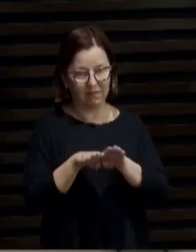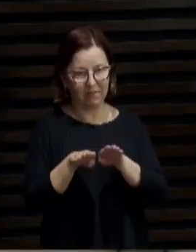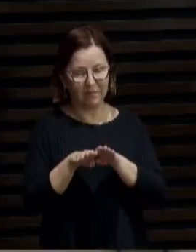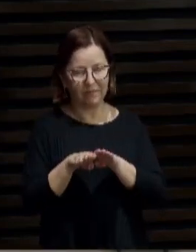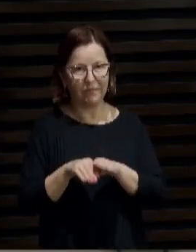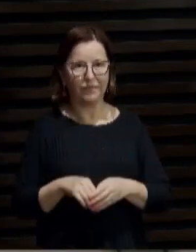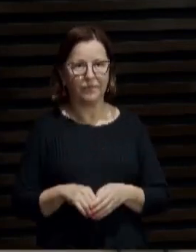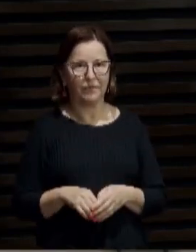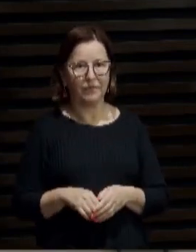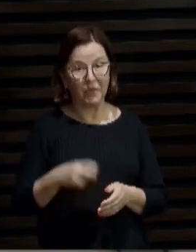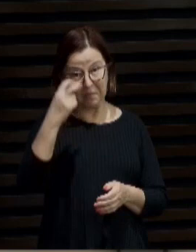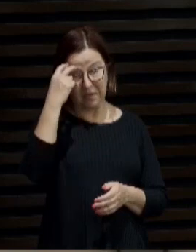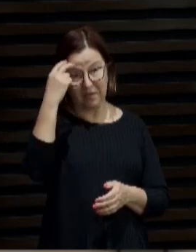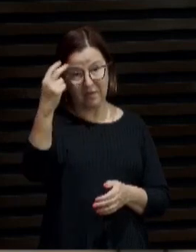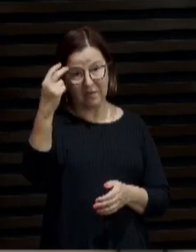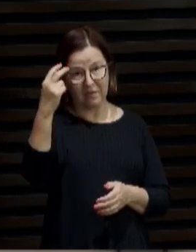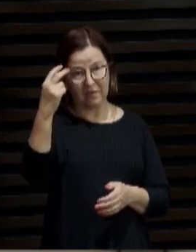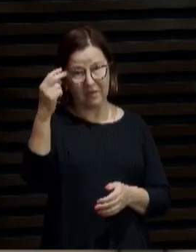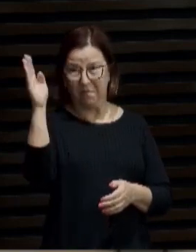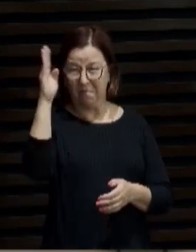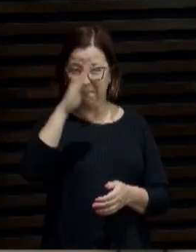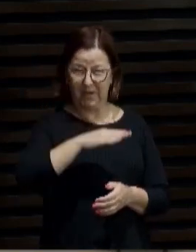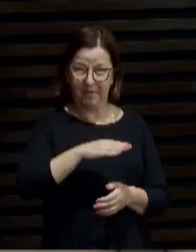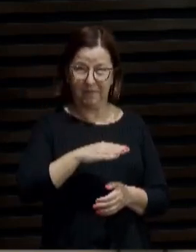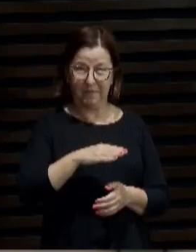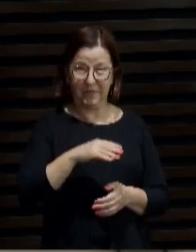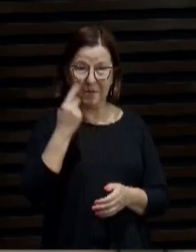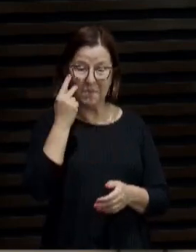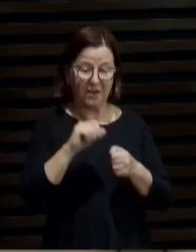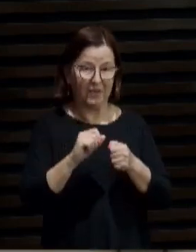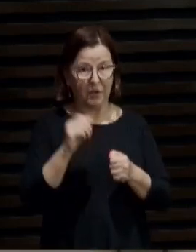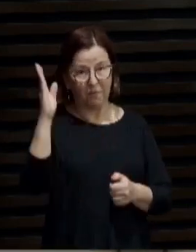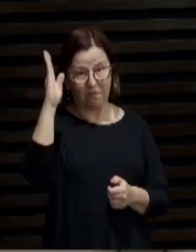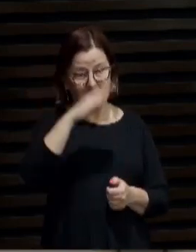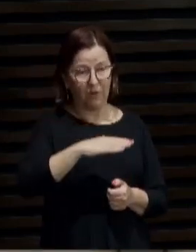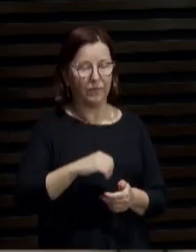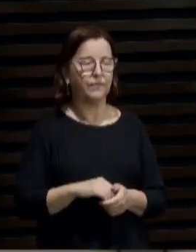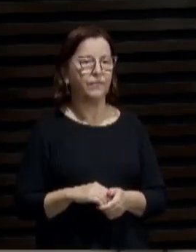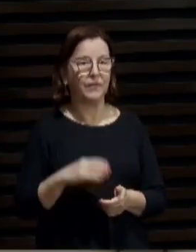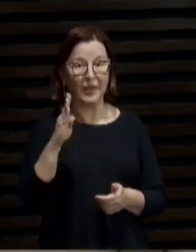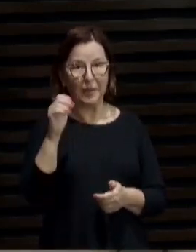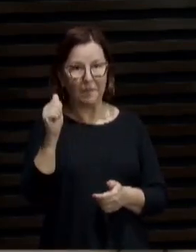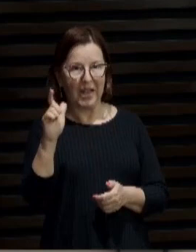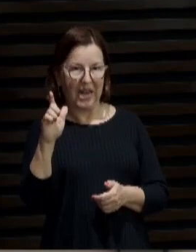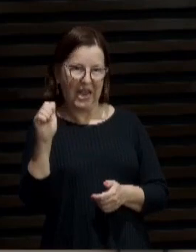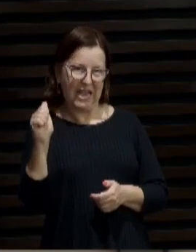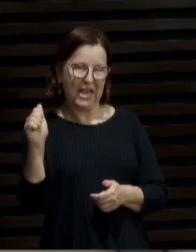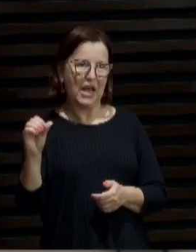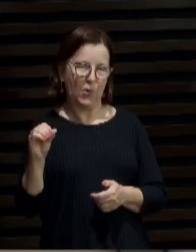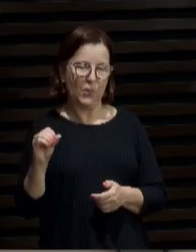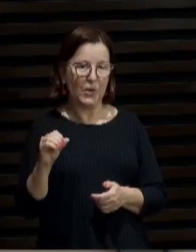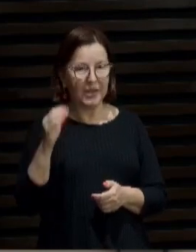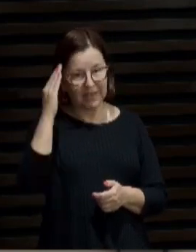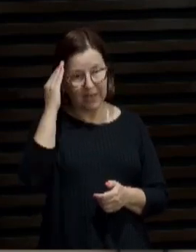Uma inteligência maliciosa, inteligência para o mal, né? Voltemos ao boletim. Balaão sabia que não poderia amaldiçoar